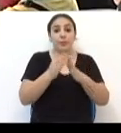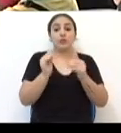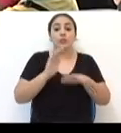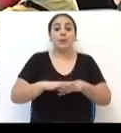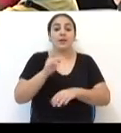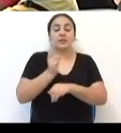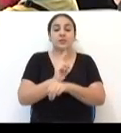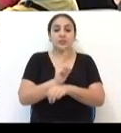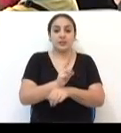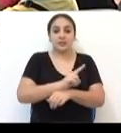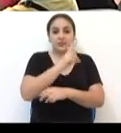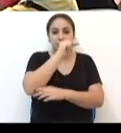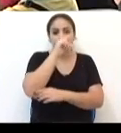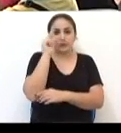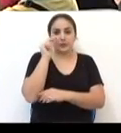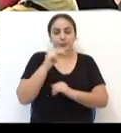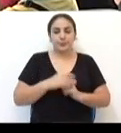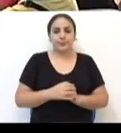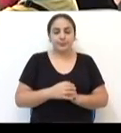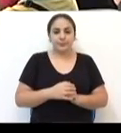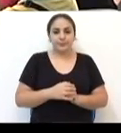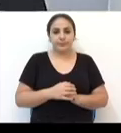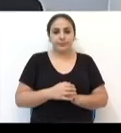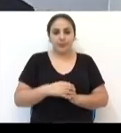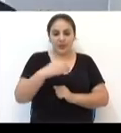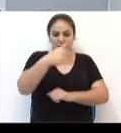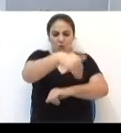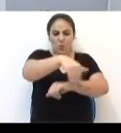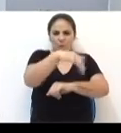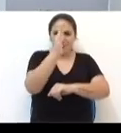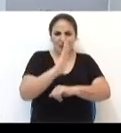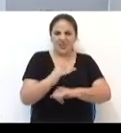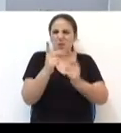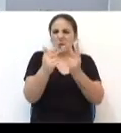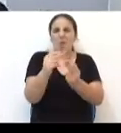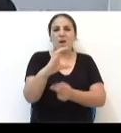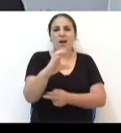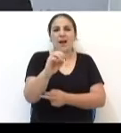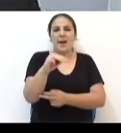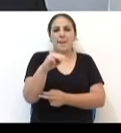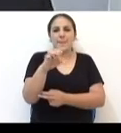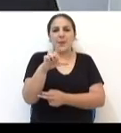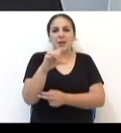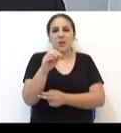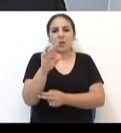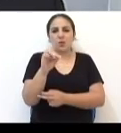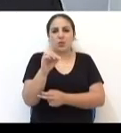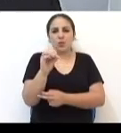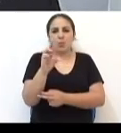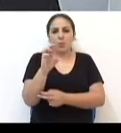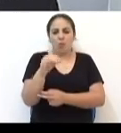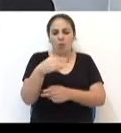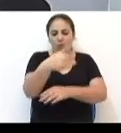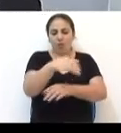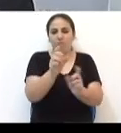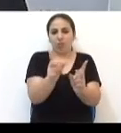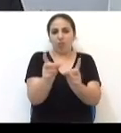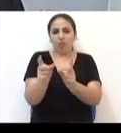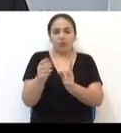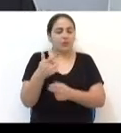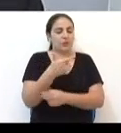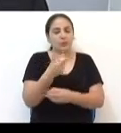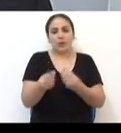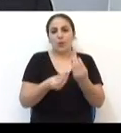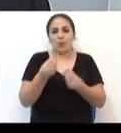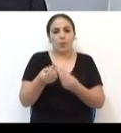cobrou maior fiscalização do poder público. Essa Avenida Brasil virou um camelódromo, certo? Não tem mais